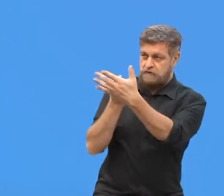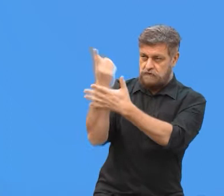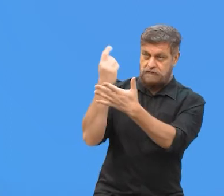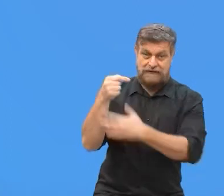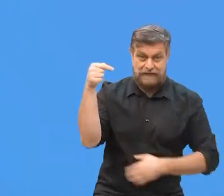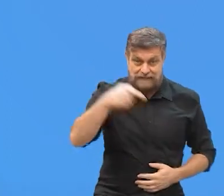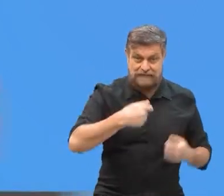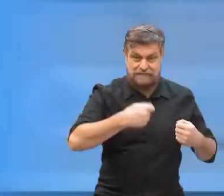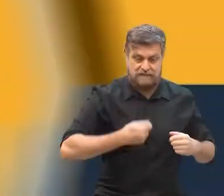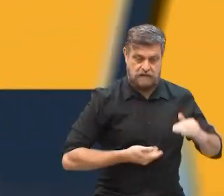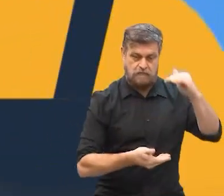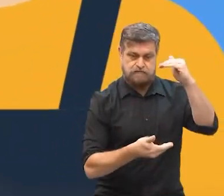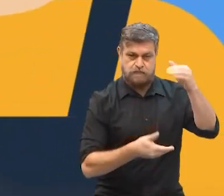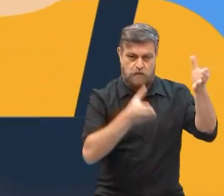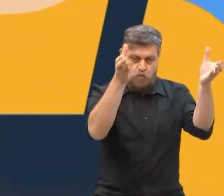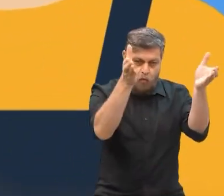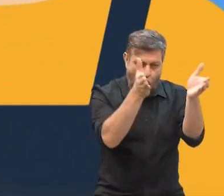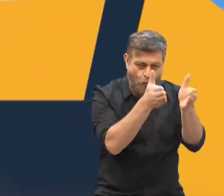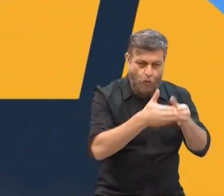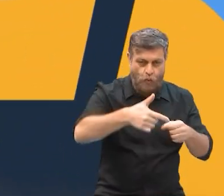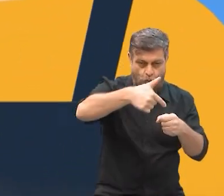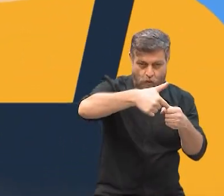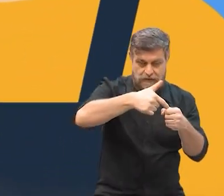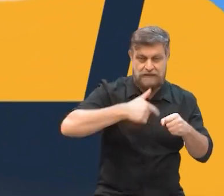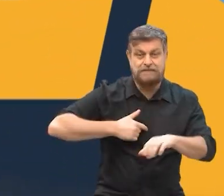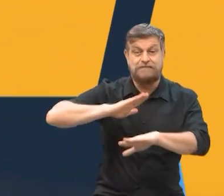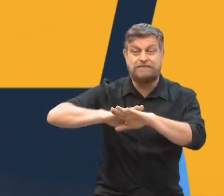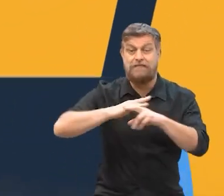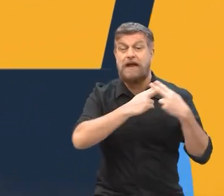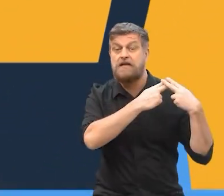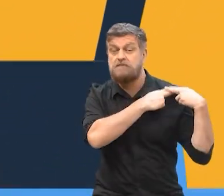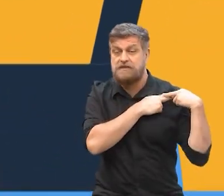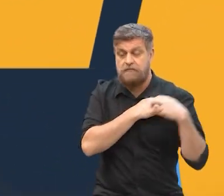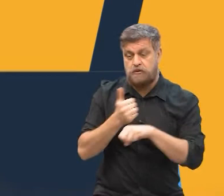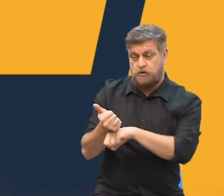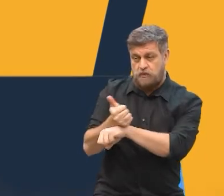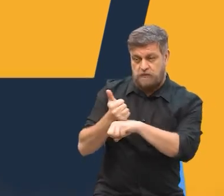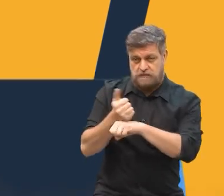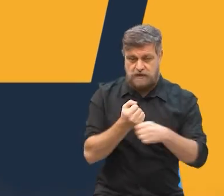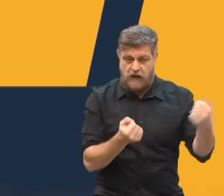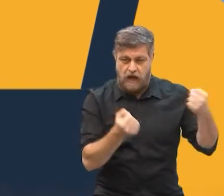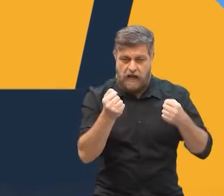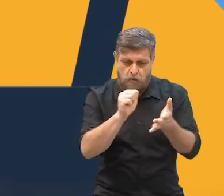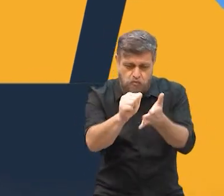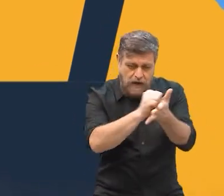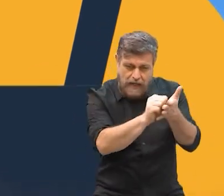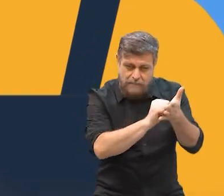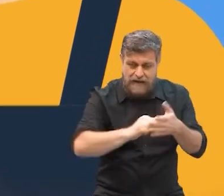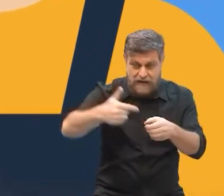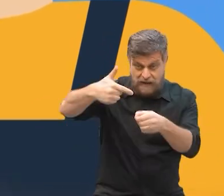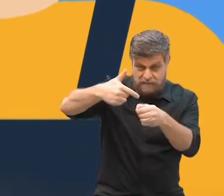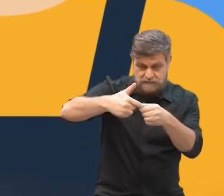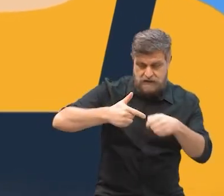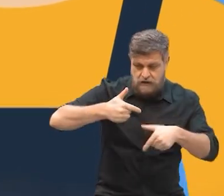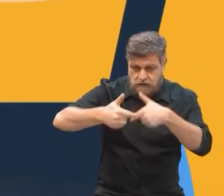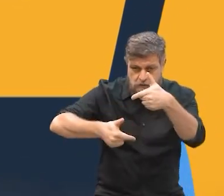abastecidos por meio de funis. Então se liga aí nas funções do frentista: abastecer veículos, limpar os veículos e realizar